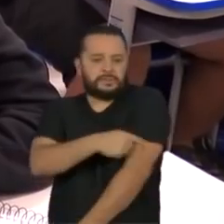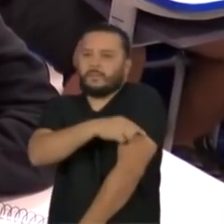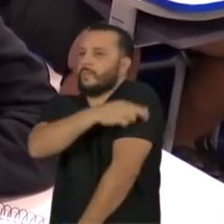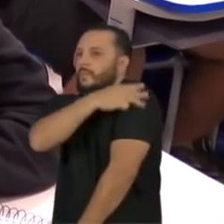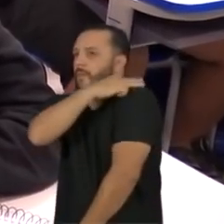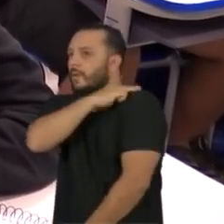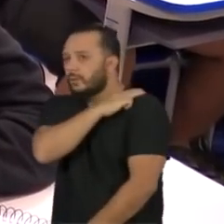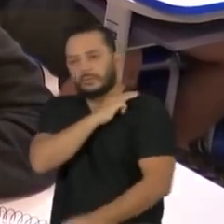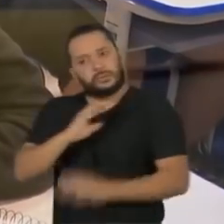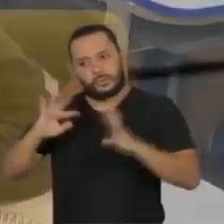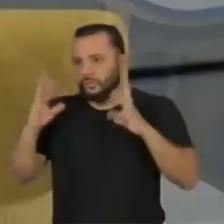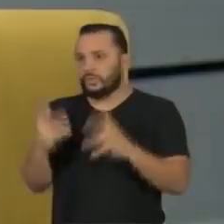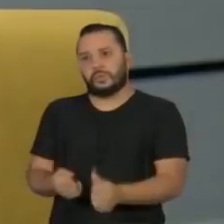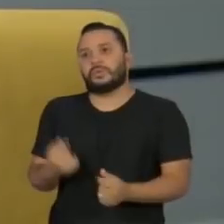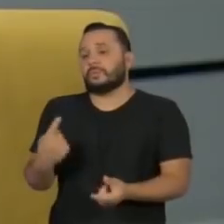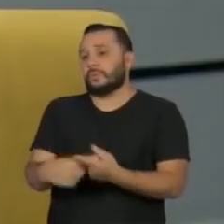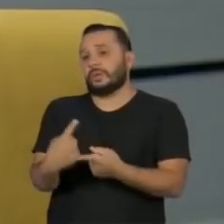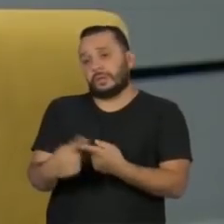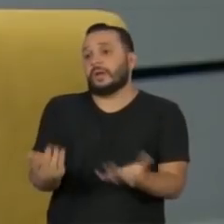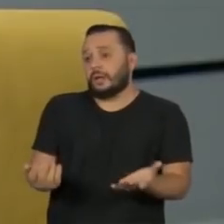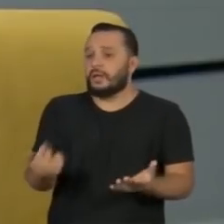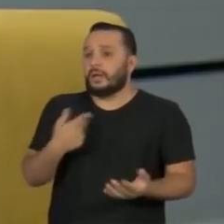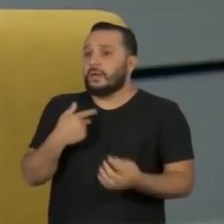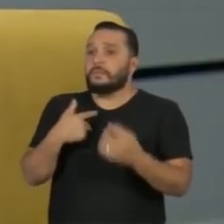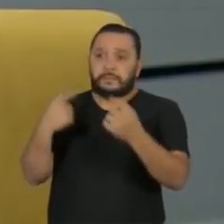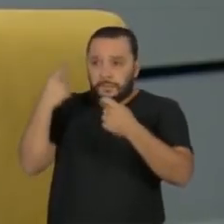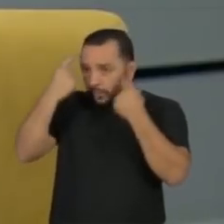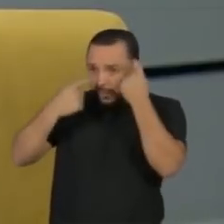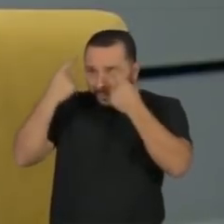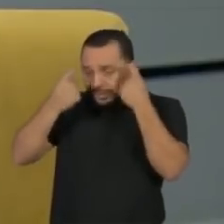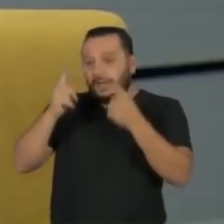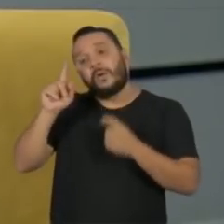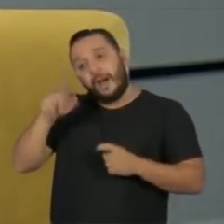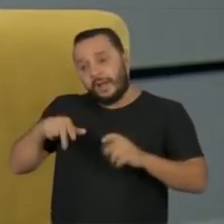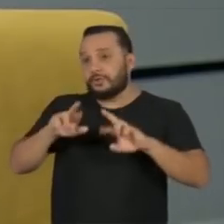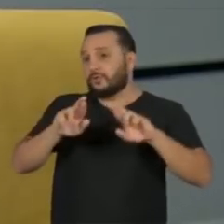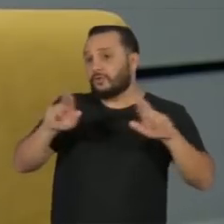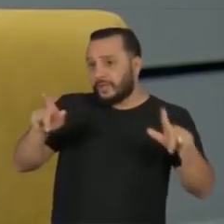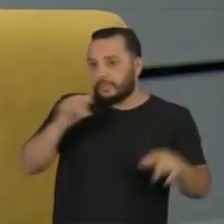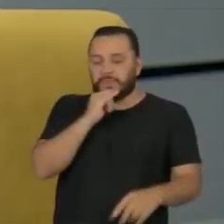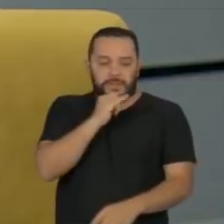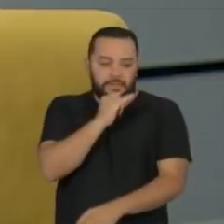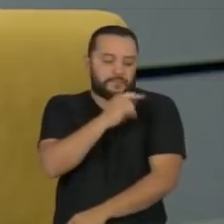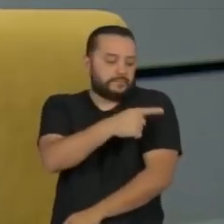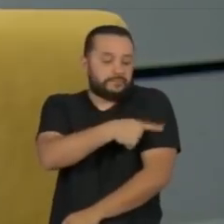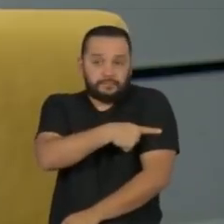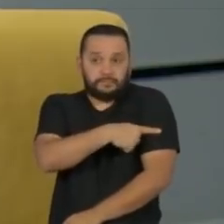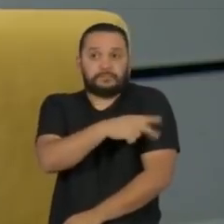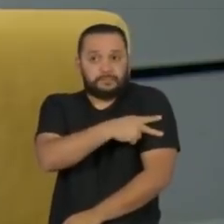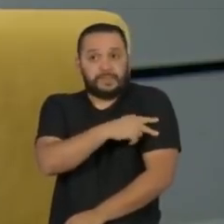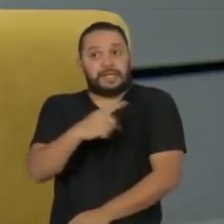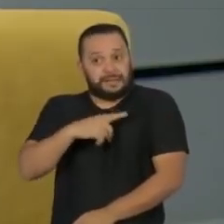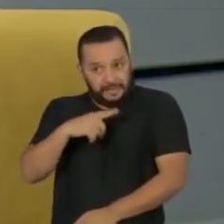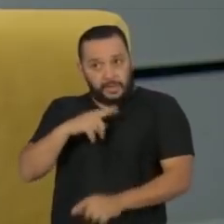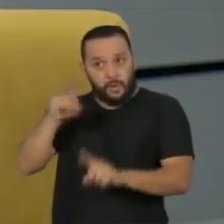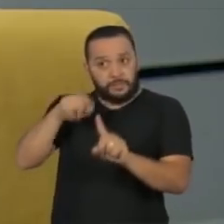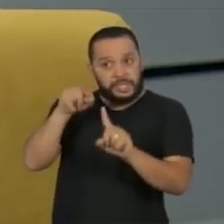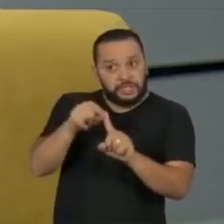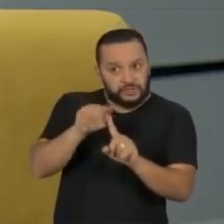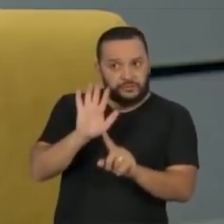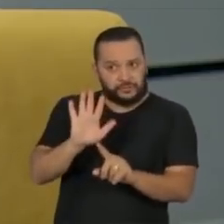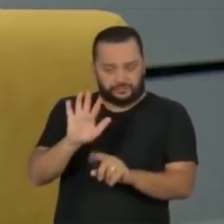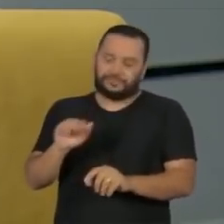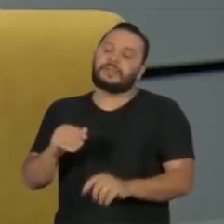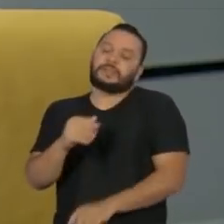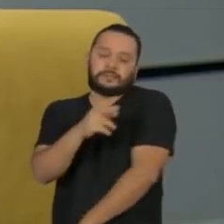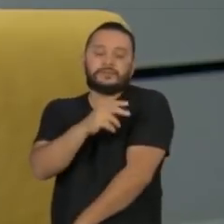porque as preocupações são preocupações diferentes. Então, no ensino fundamental, você tem um tipo de preocupação. No Fundamental